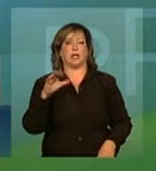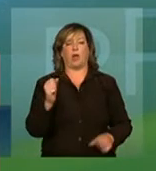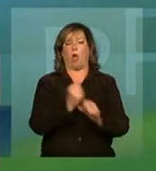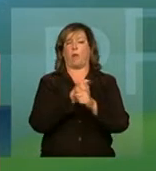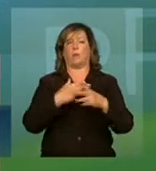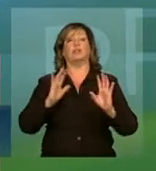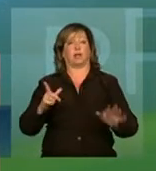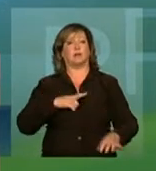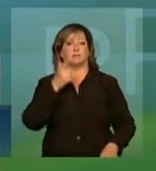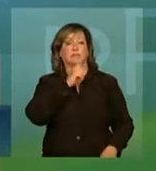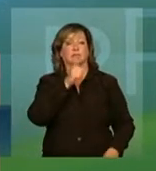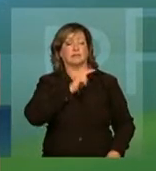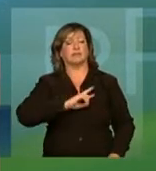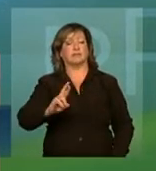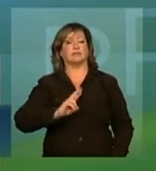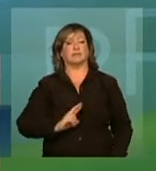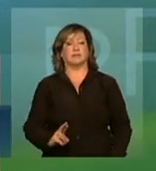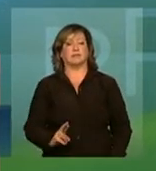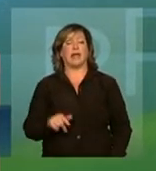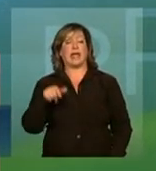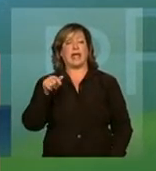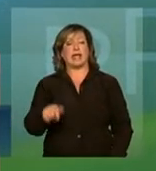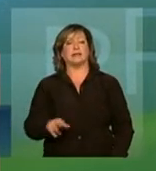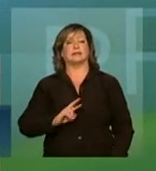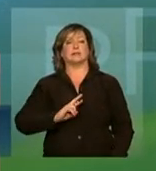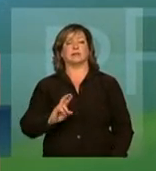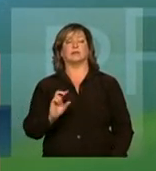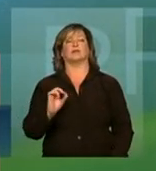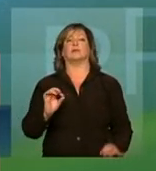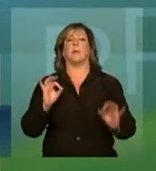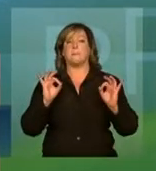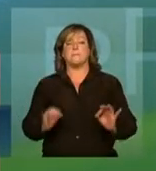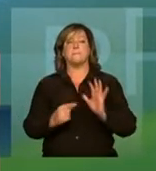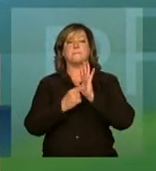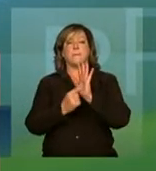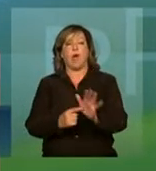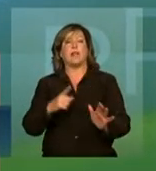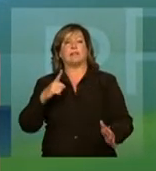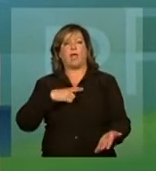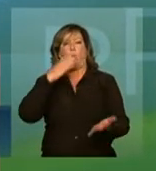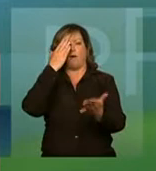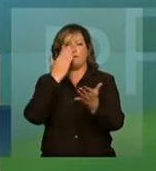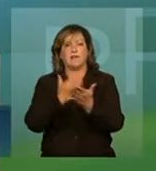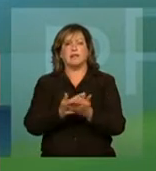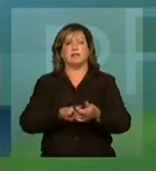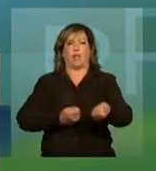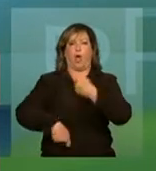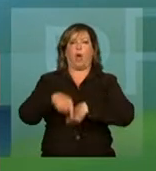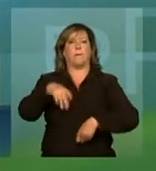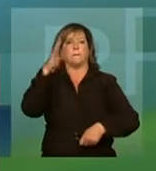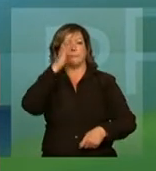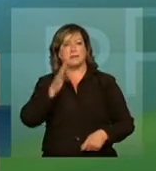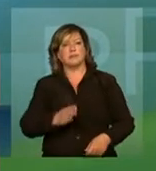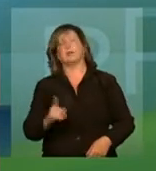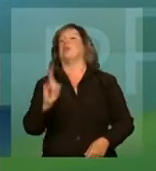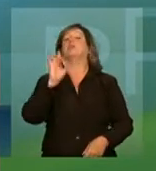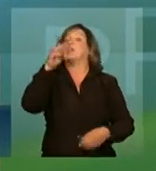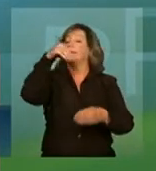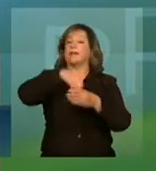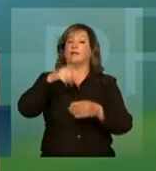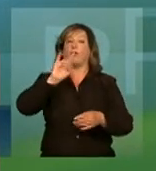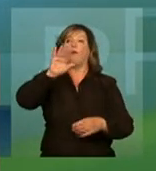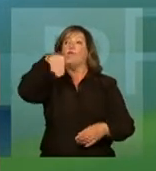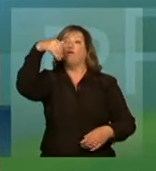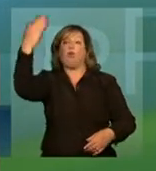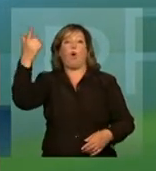temos resultados. Os resultados confirmam que existe uma grande confiança nos negócios no Brasil, não só aqui dentro, mas também lá